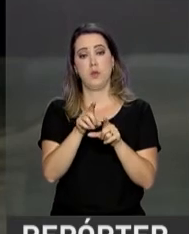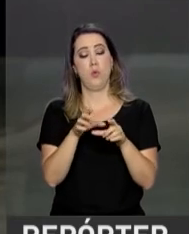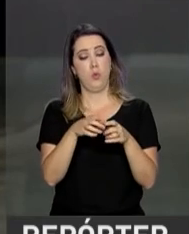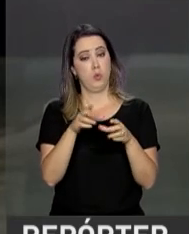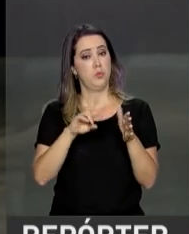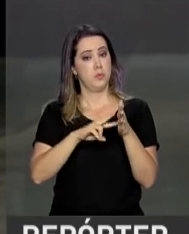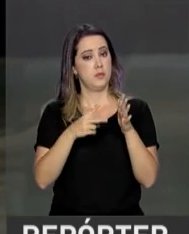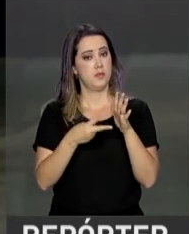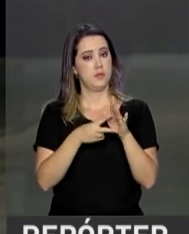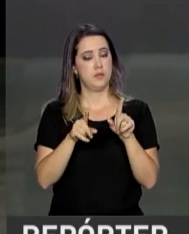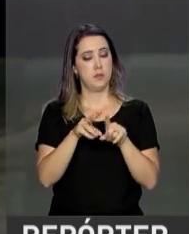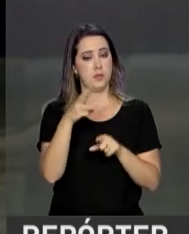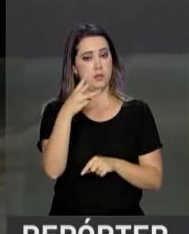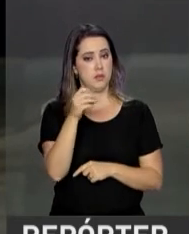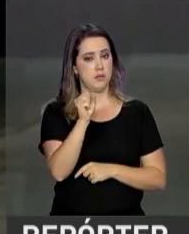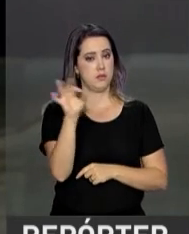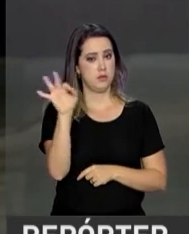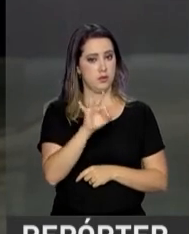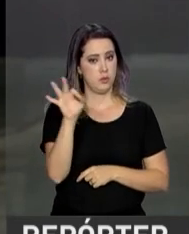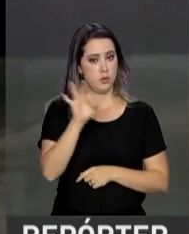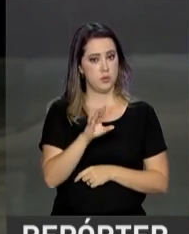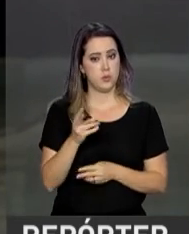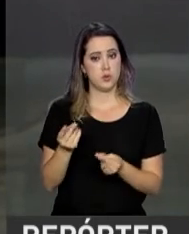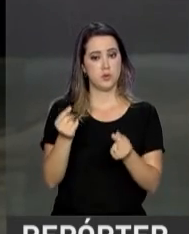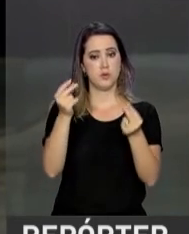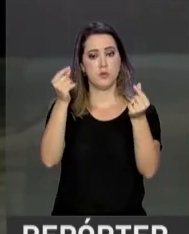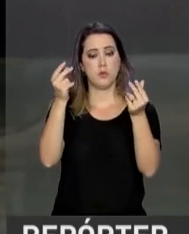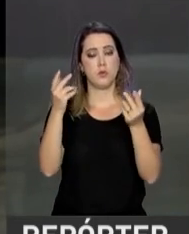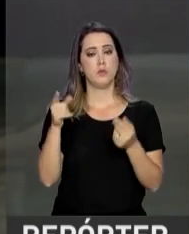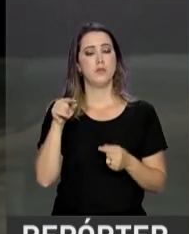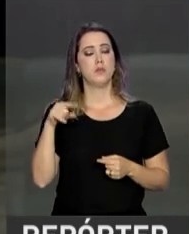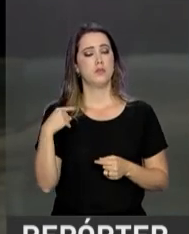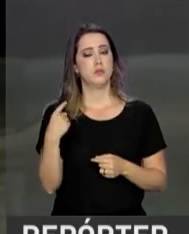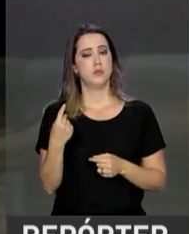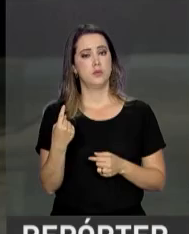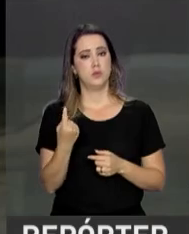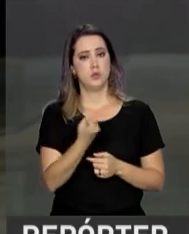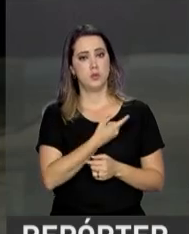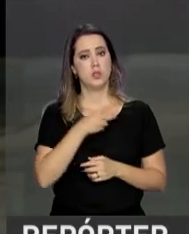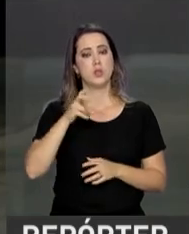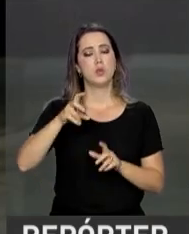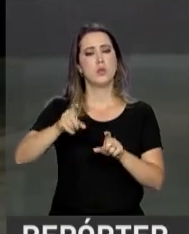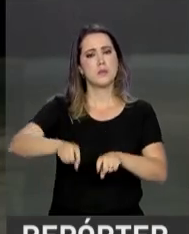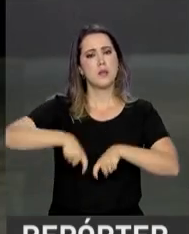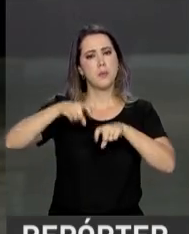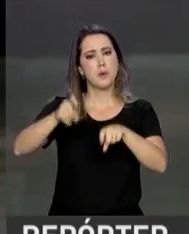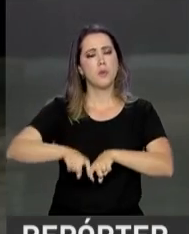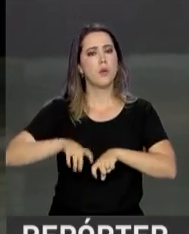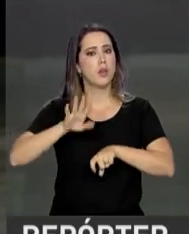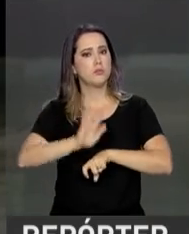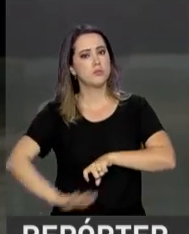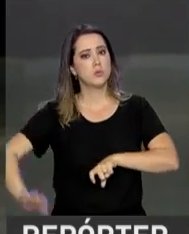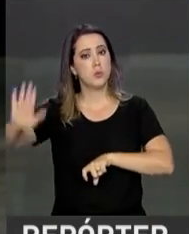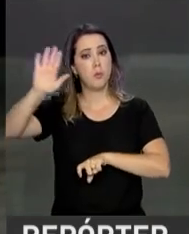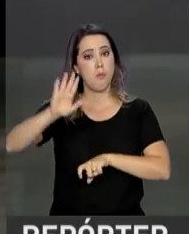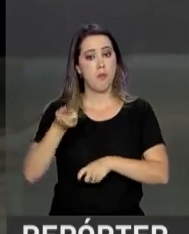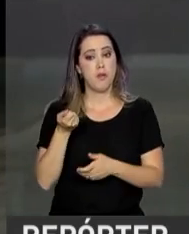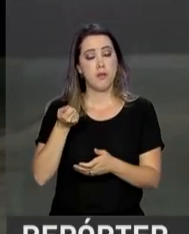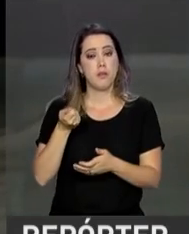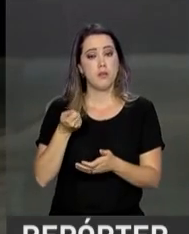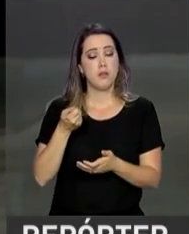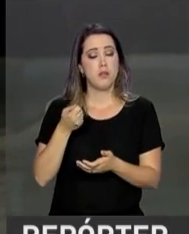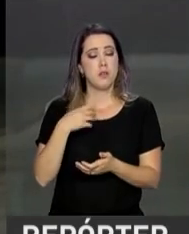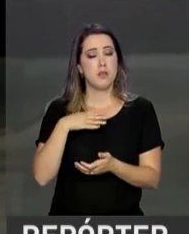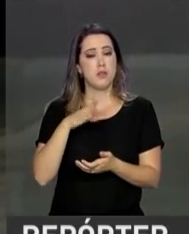responde por 38% do valor bruto da produção agropecuária no país e emprega 40